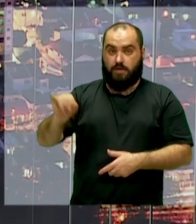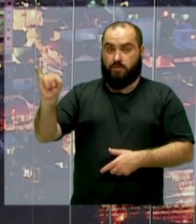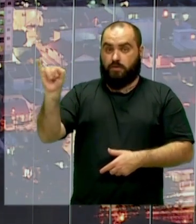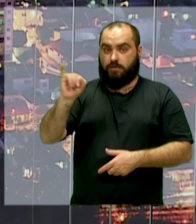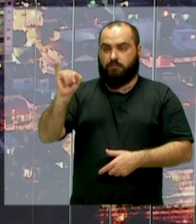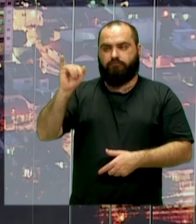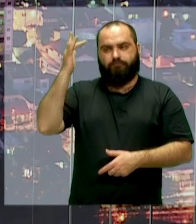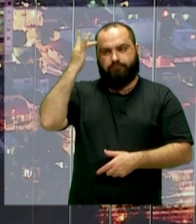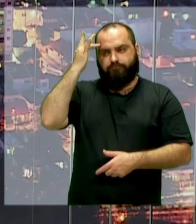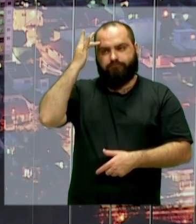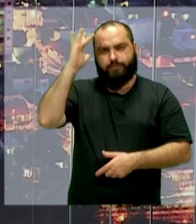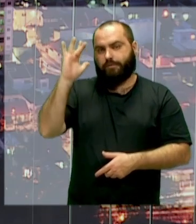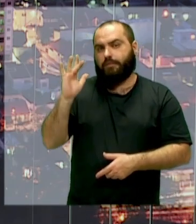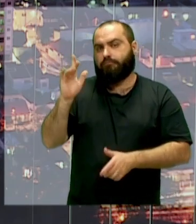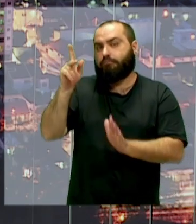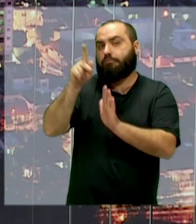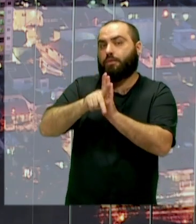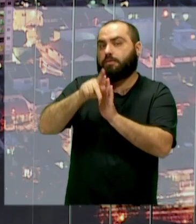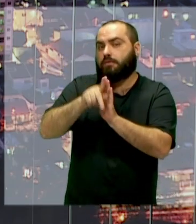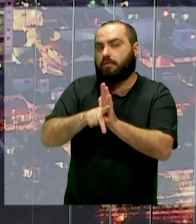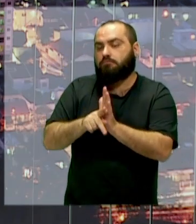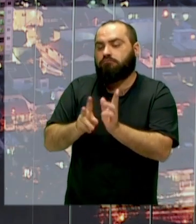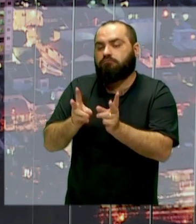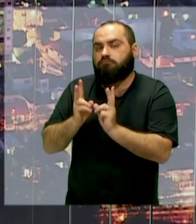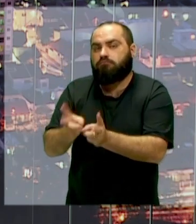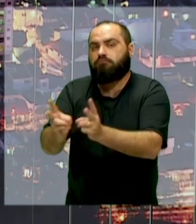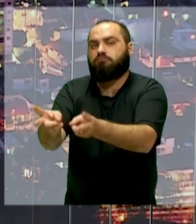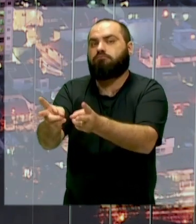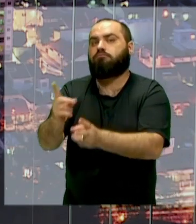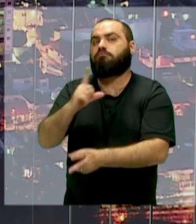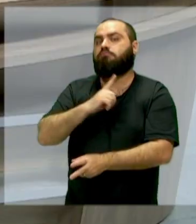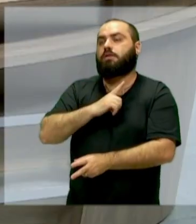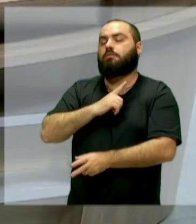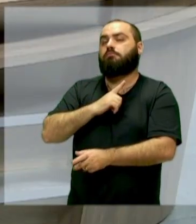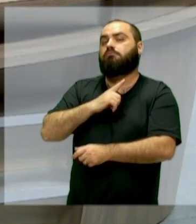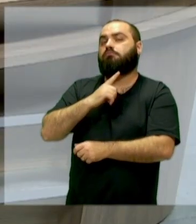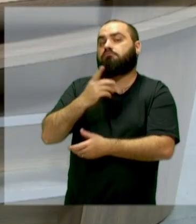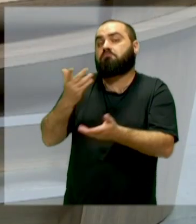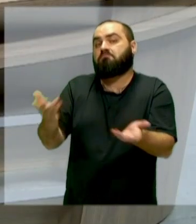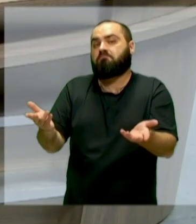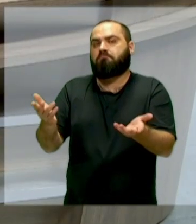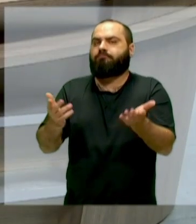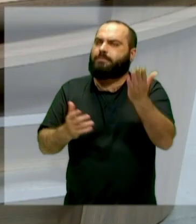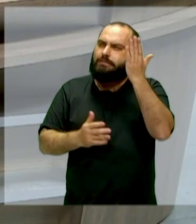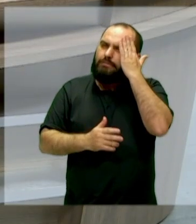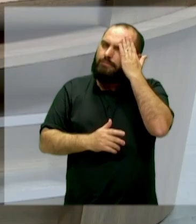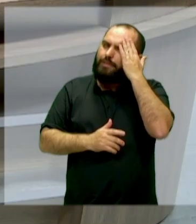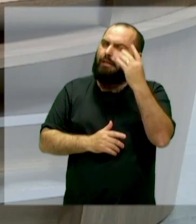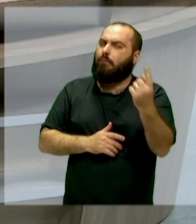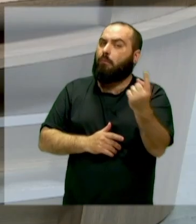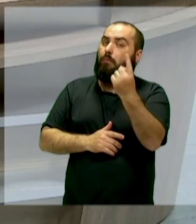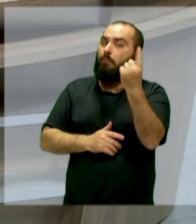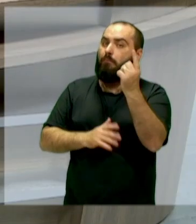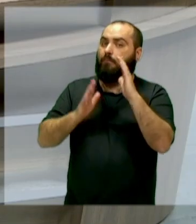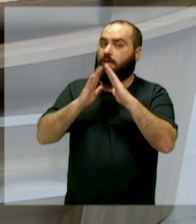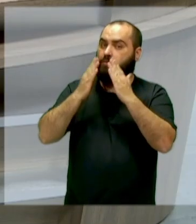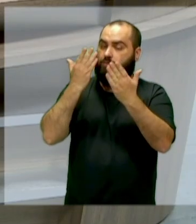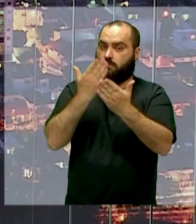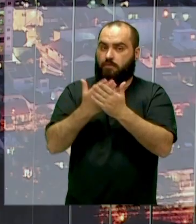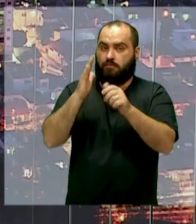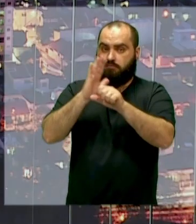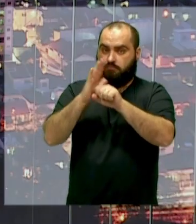não sei como é que tá esse projeto se ainda continua existindo ou não eu sabia de uma escola ali na canhanduba